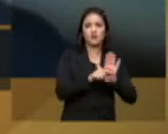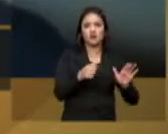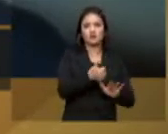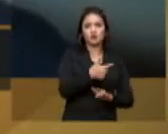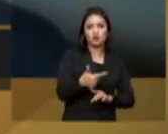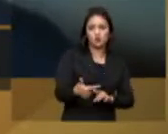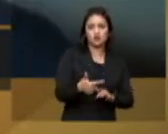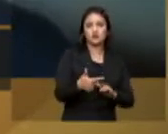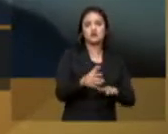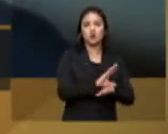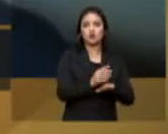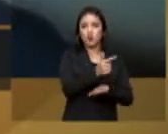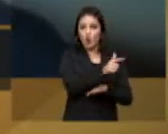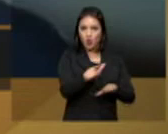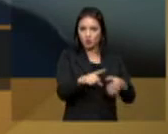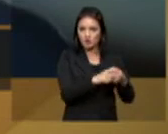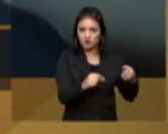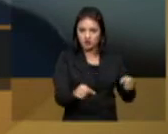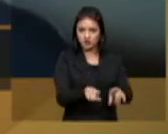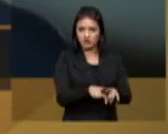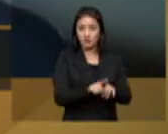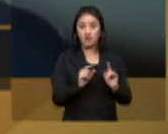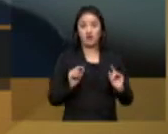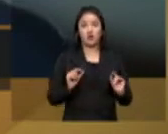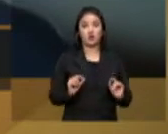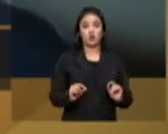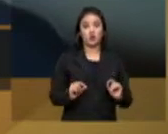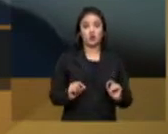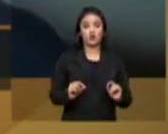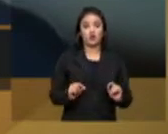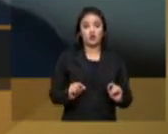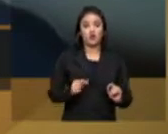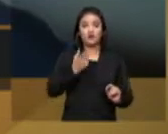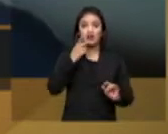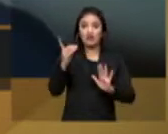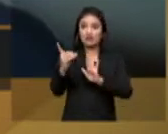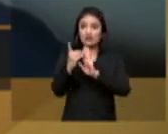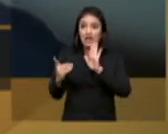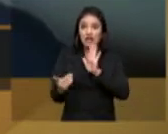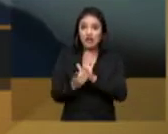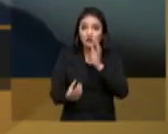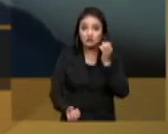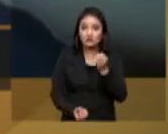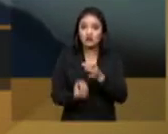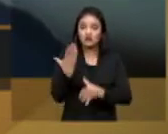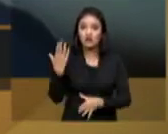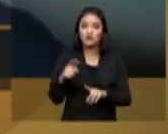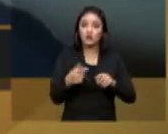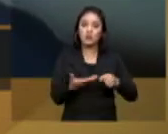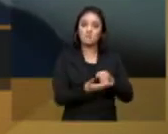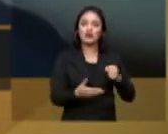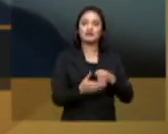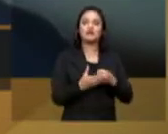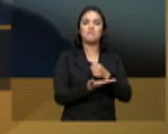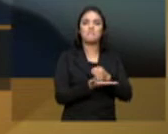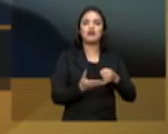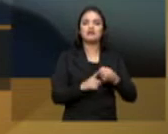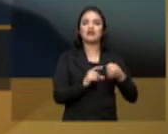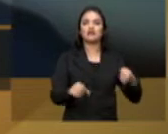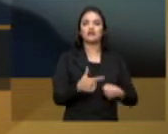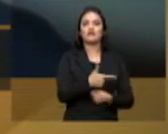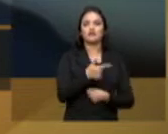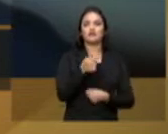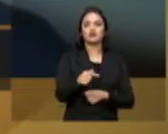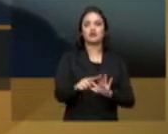da Constituição. Na essência, alega que o decreto em tela foi editado com base no artigo 27,